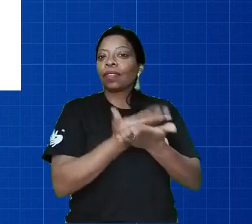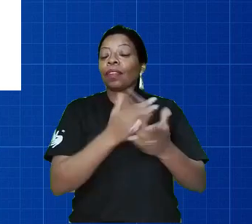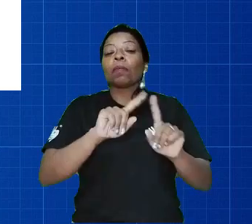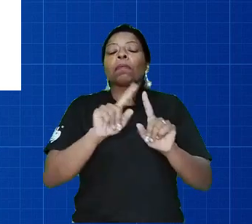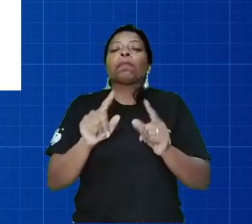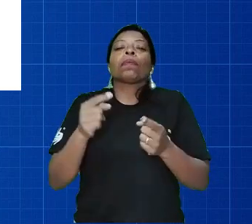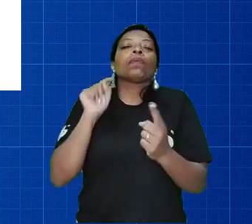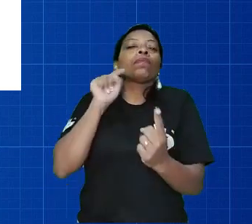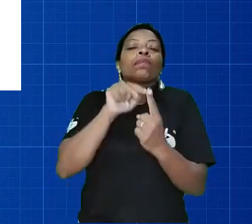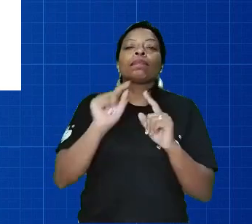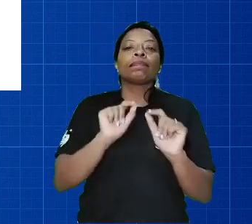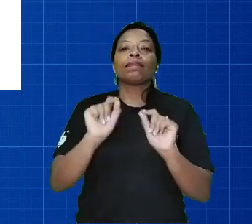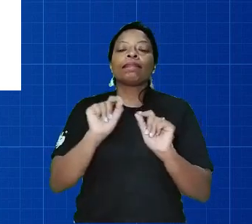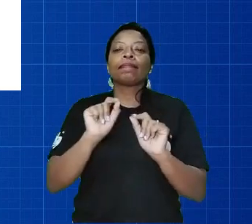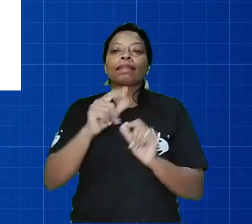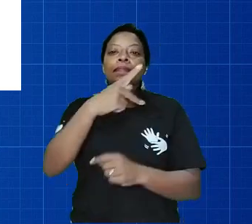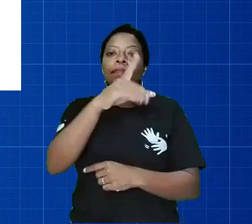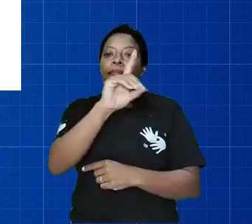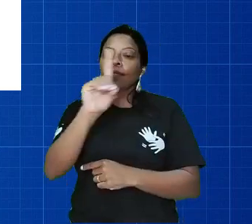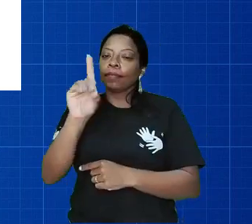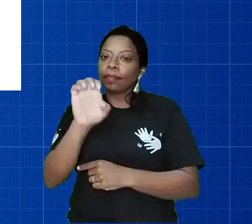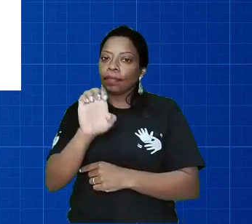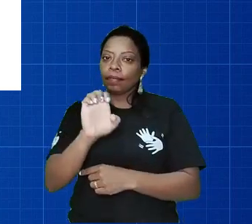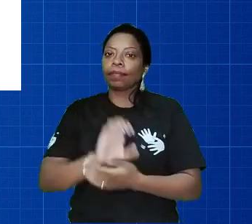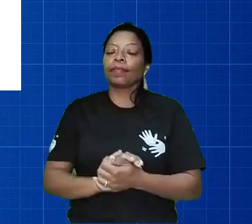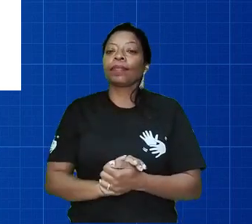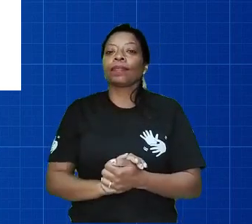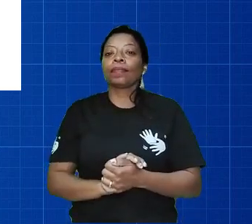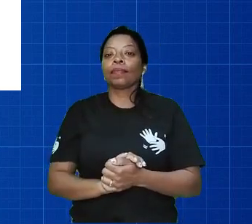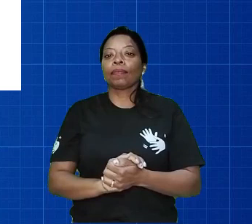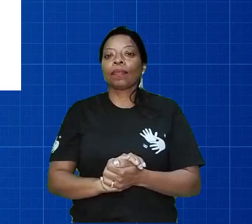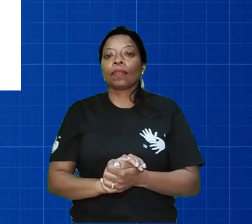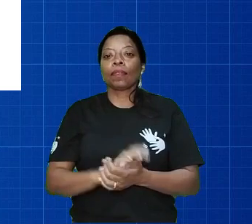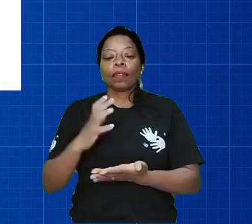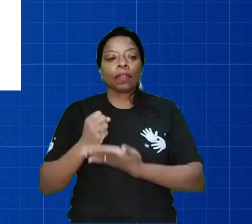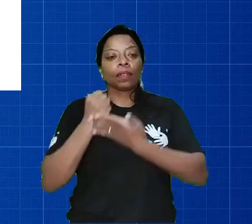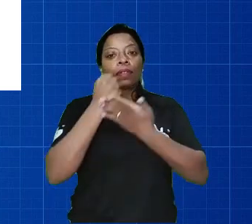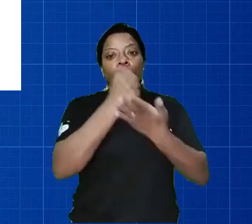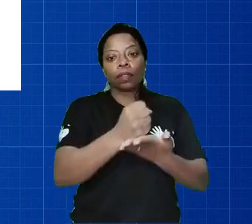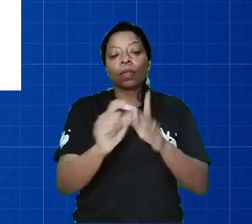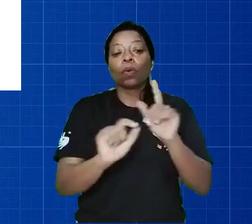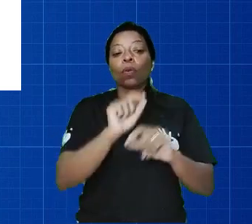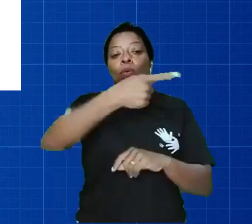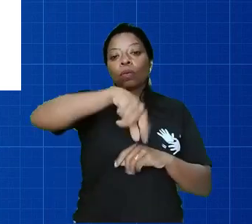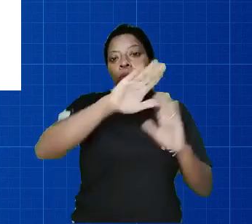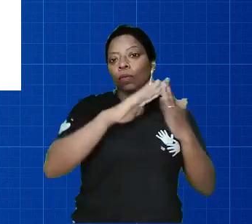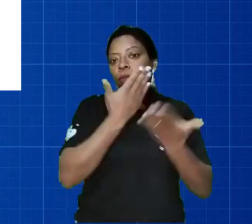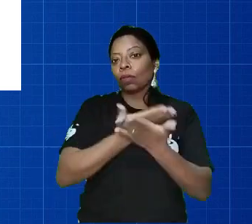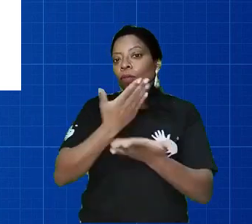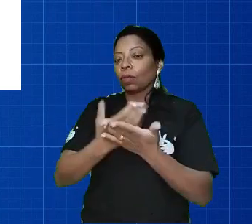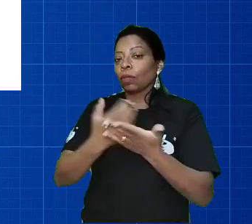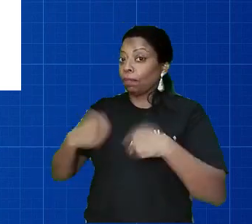Quais são as finalidades do PDDE? Então, é o provimento das necessidades prioritárias das